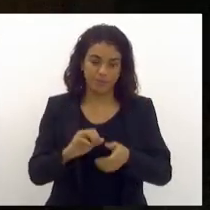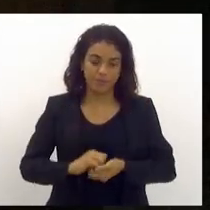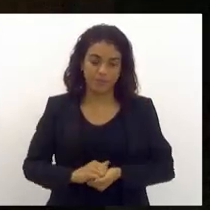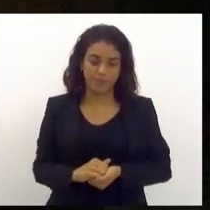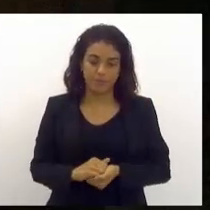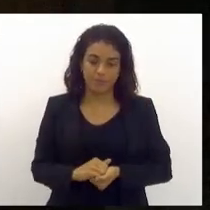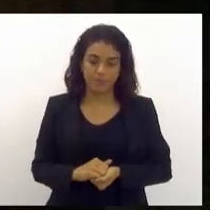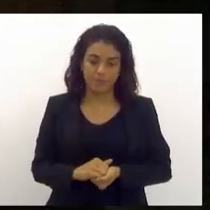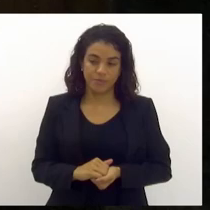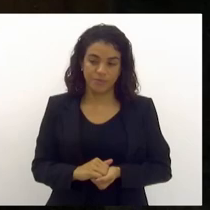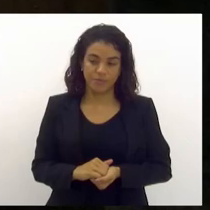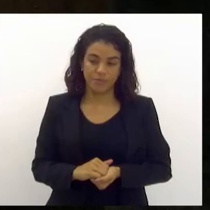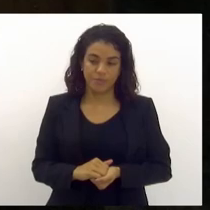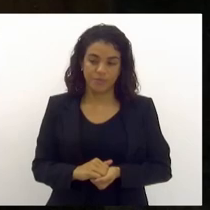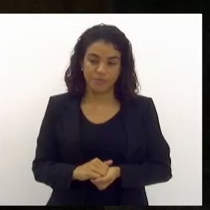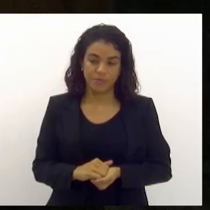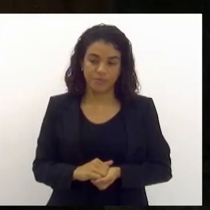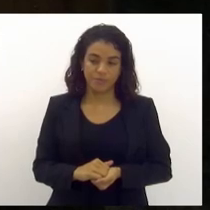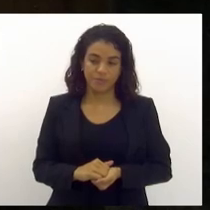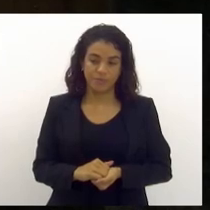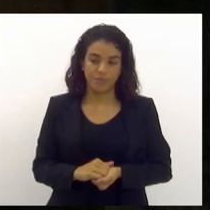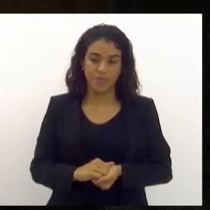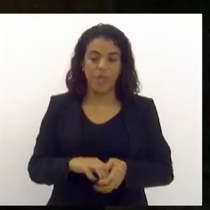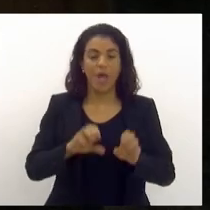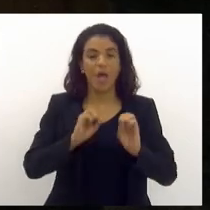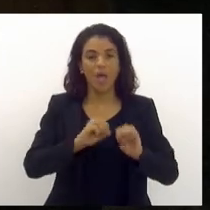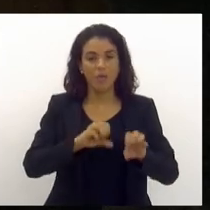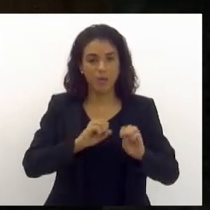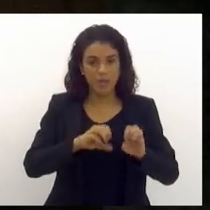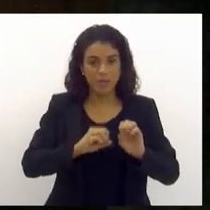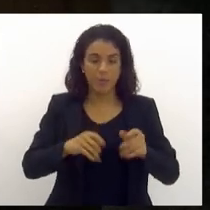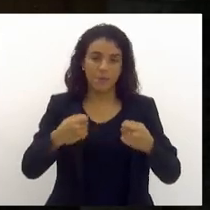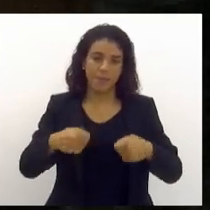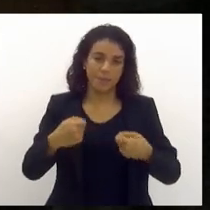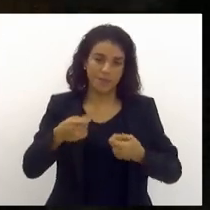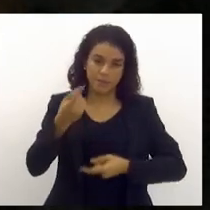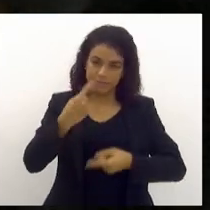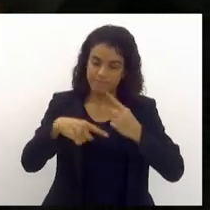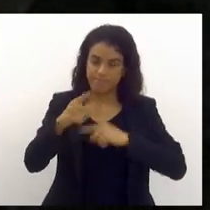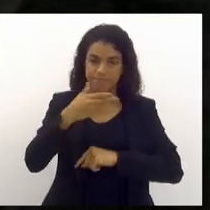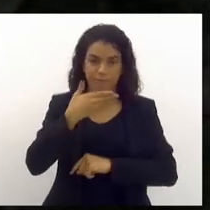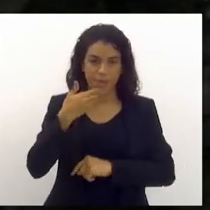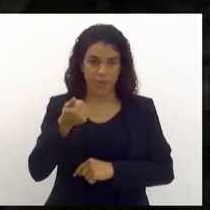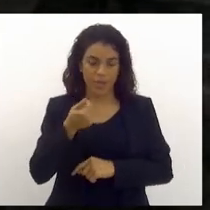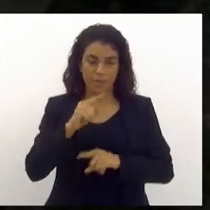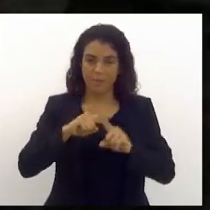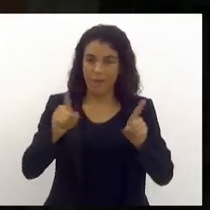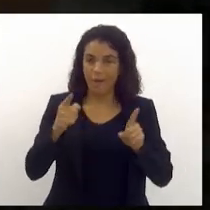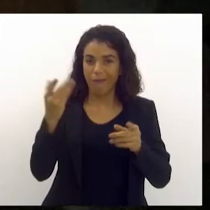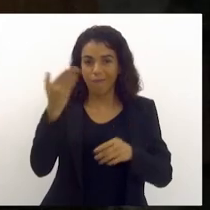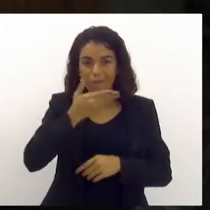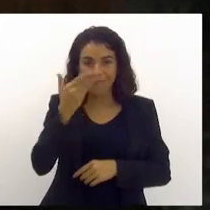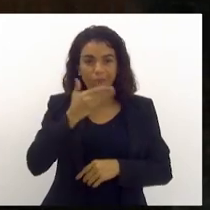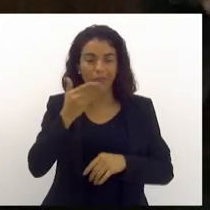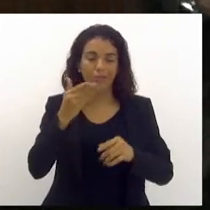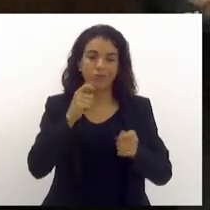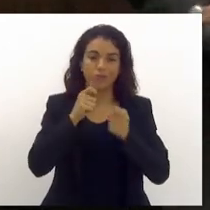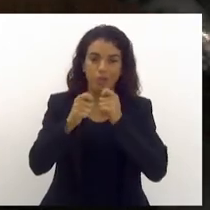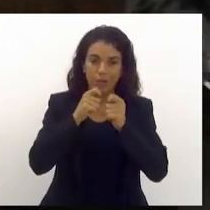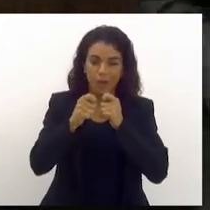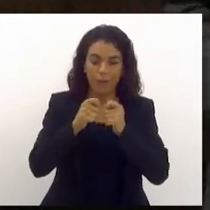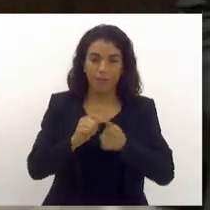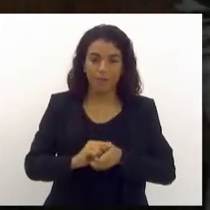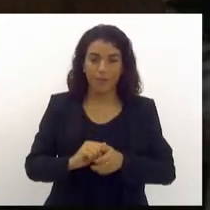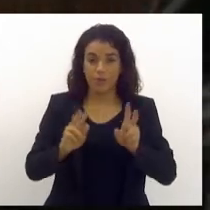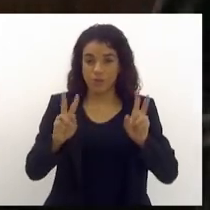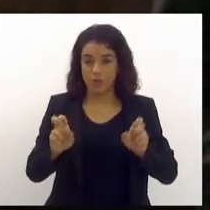sempre falo, a educação precisa melhorar, mas você não vê se falar tanto nos noticiários. A questão